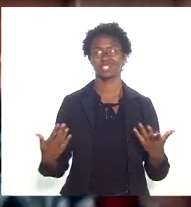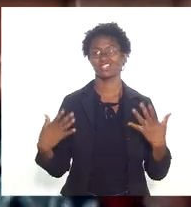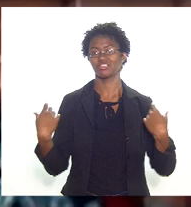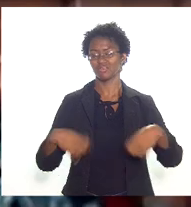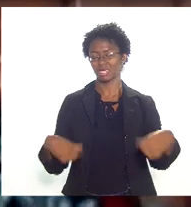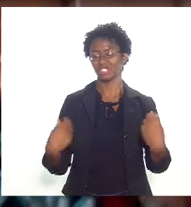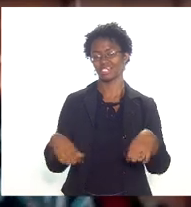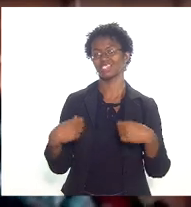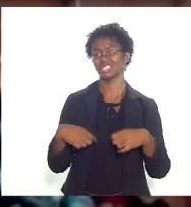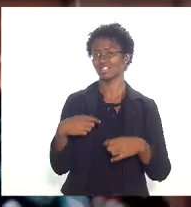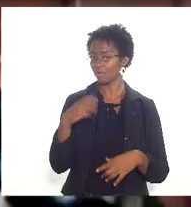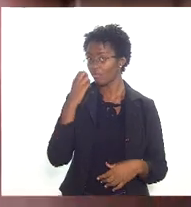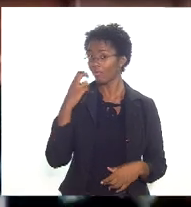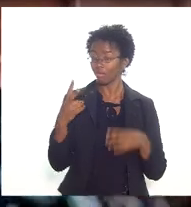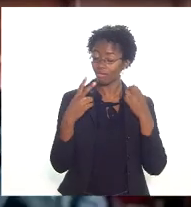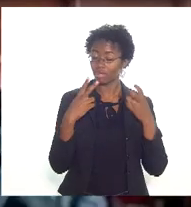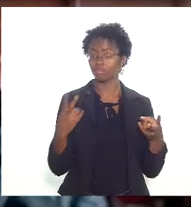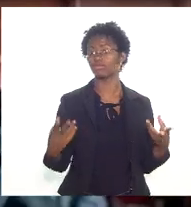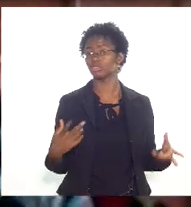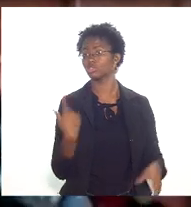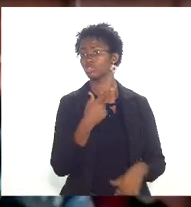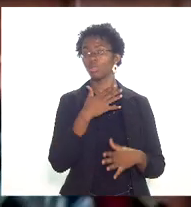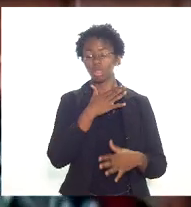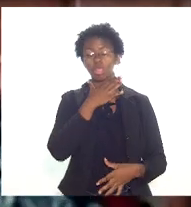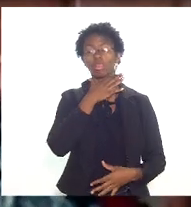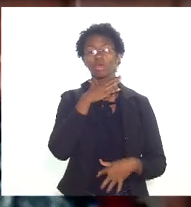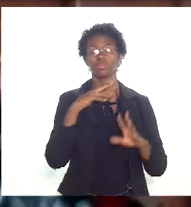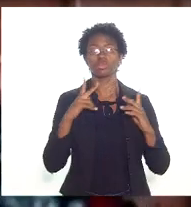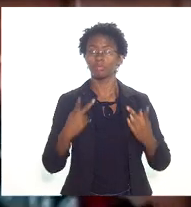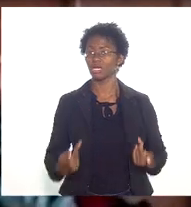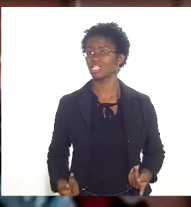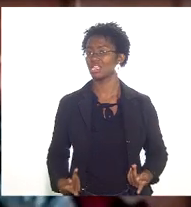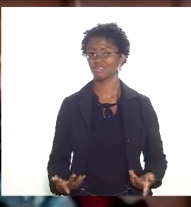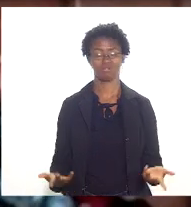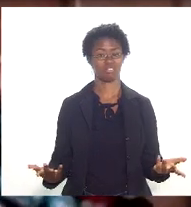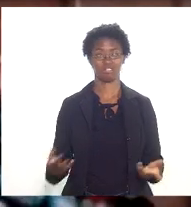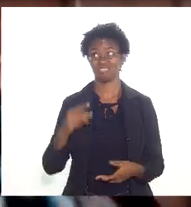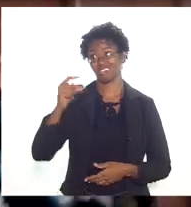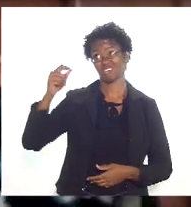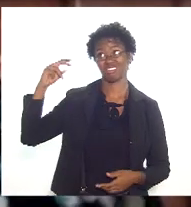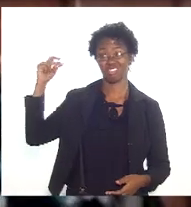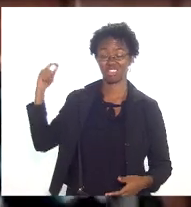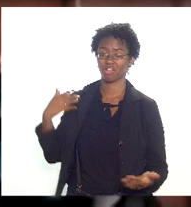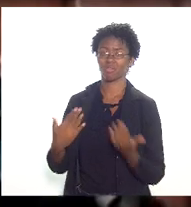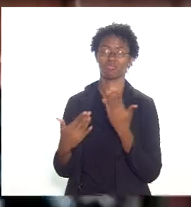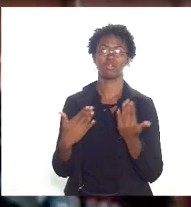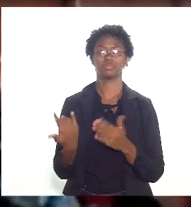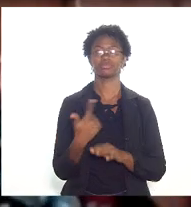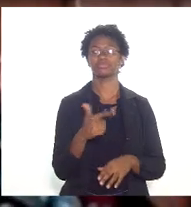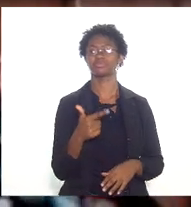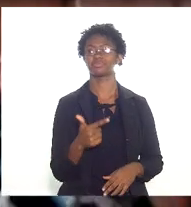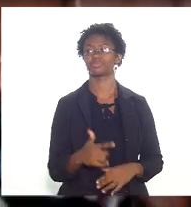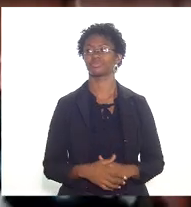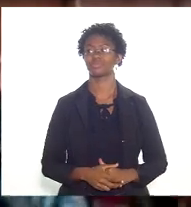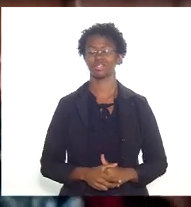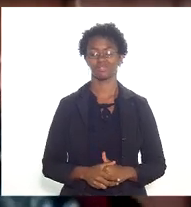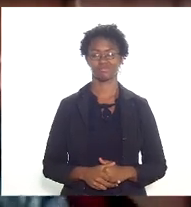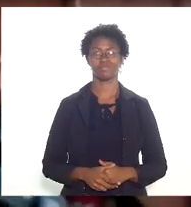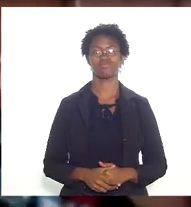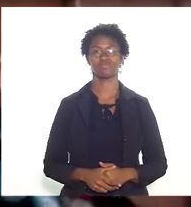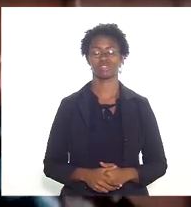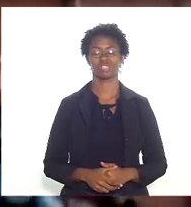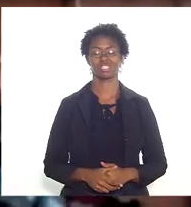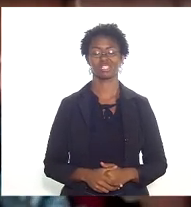a égide da Cedae nós vamos uma crise humanitária sem precedentes pois que uma crença religiosa em